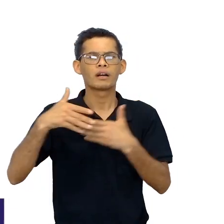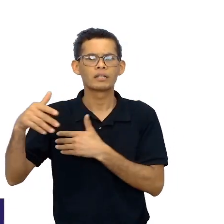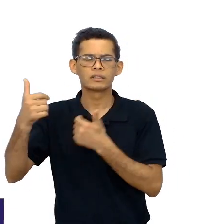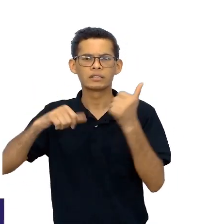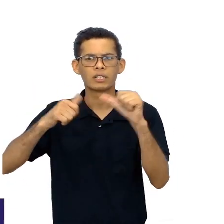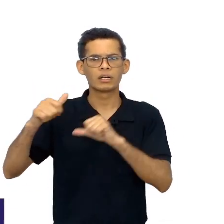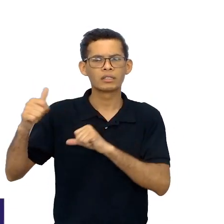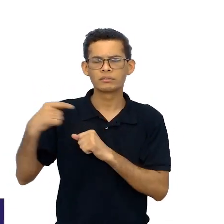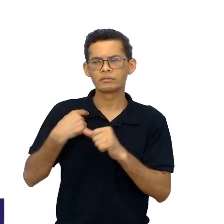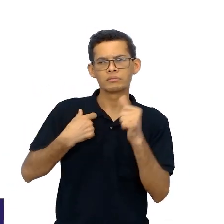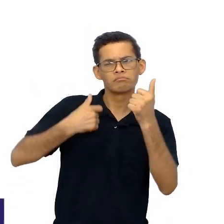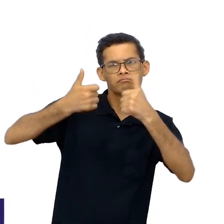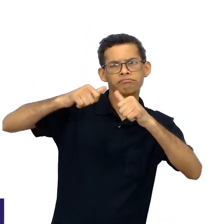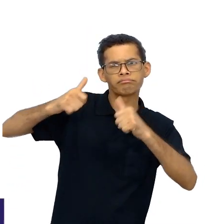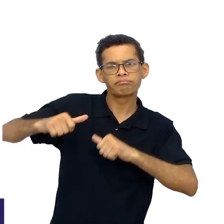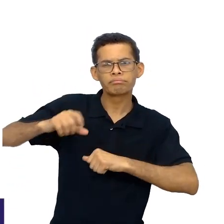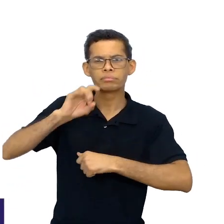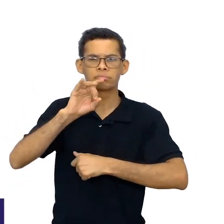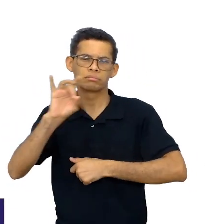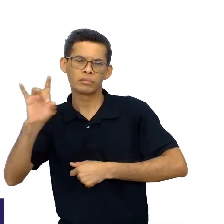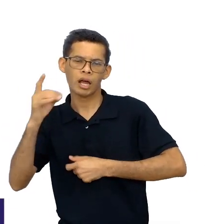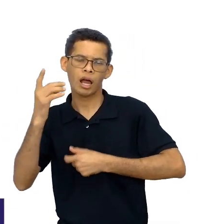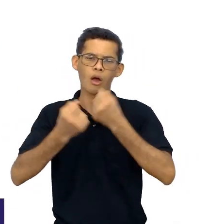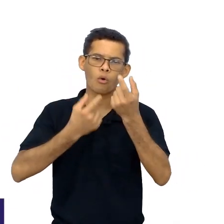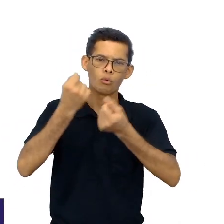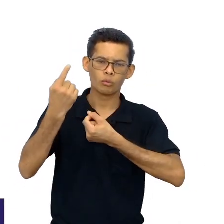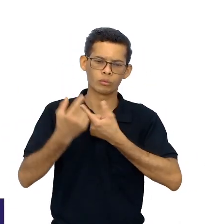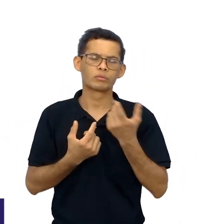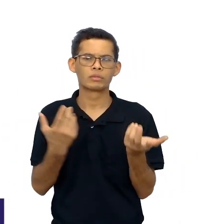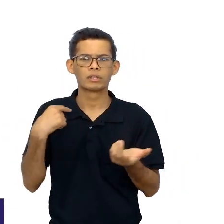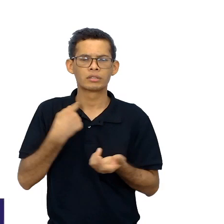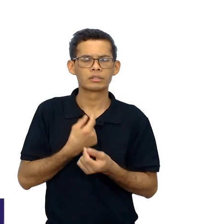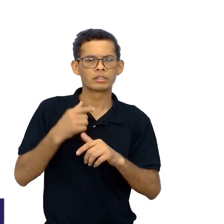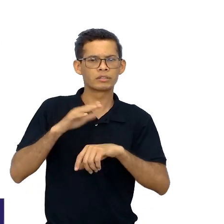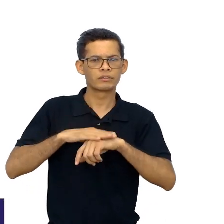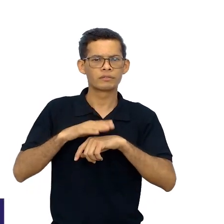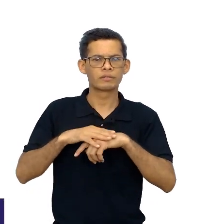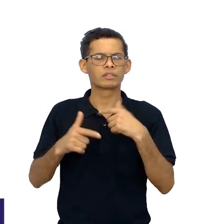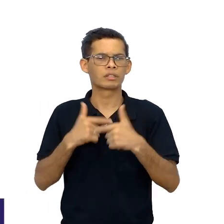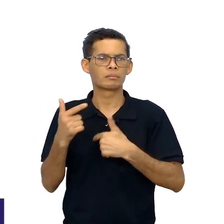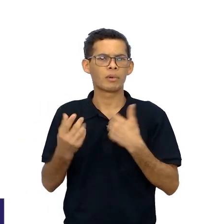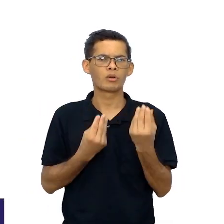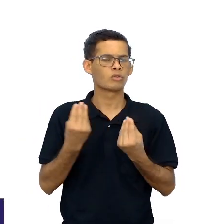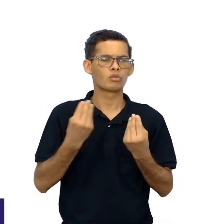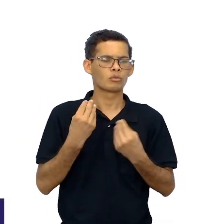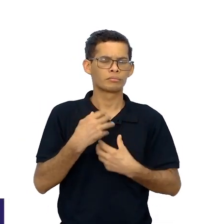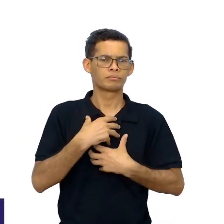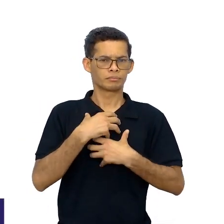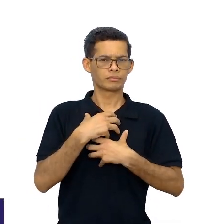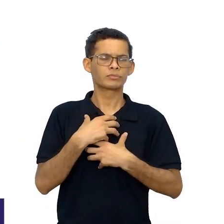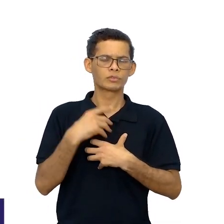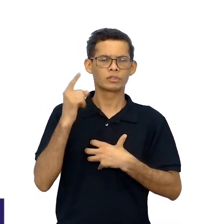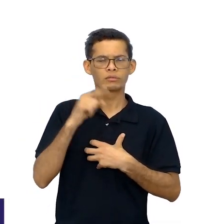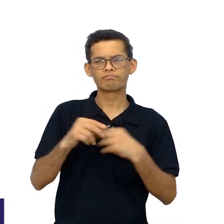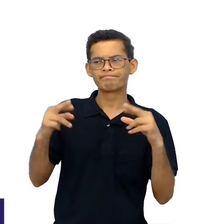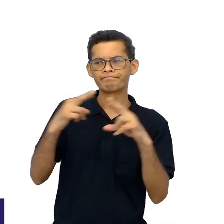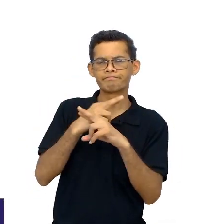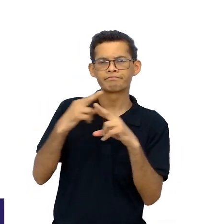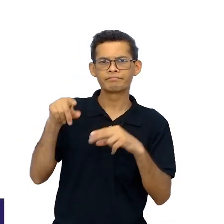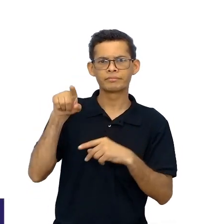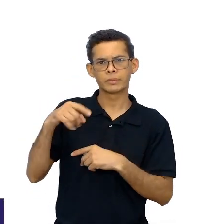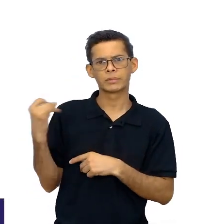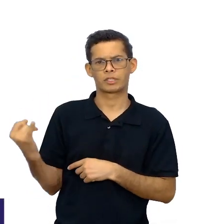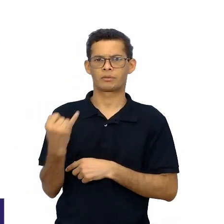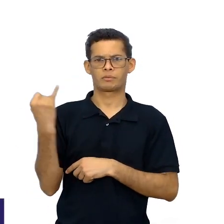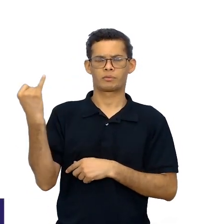né? Então, qual foi o trabalho que nós fizemos aqui, né? A gente relaciona também com a importância, né, de se